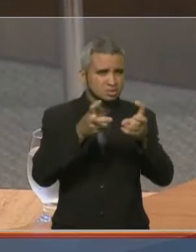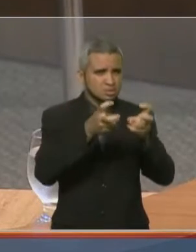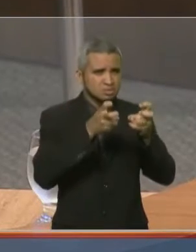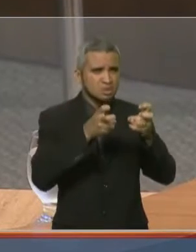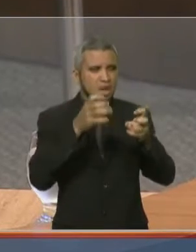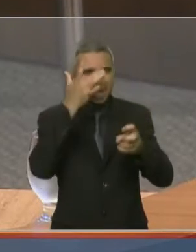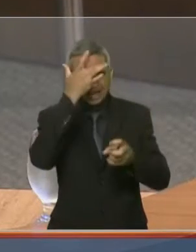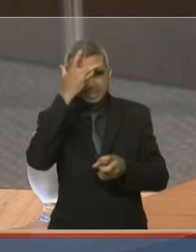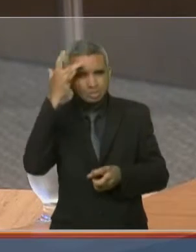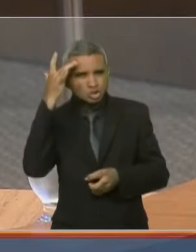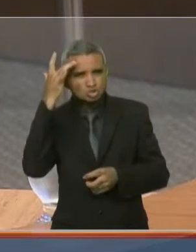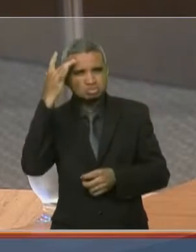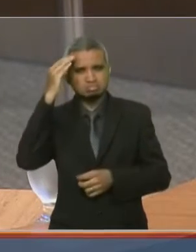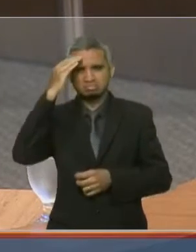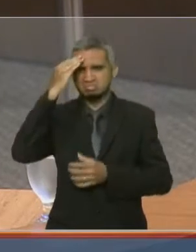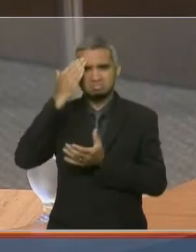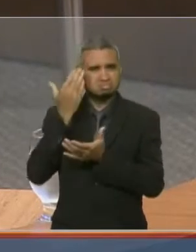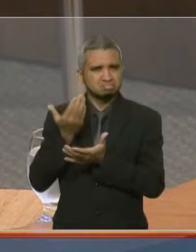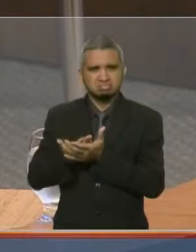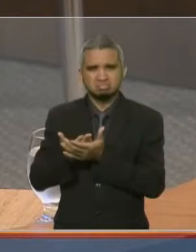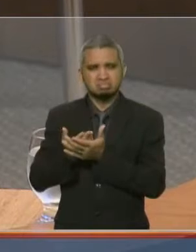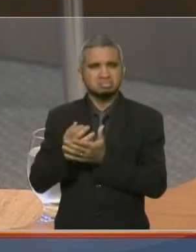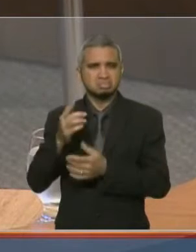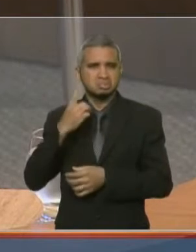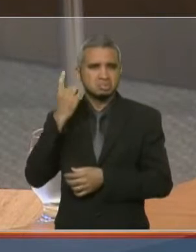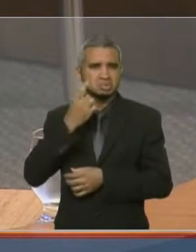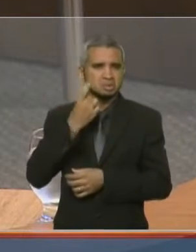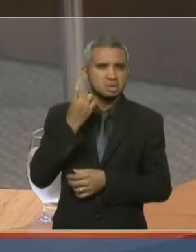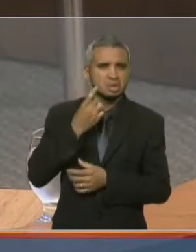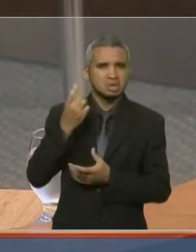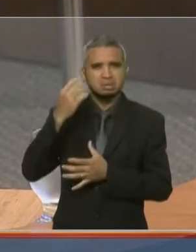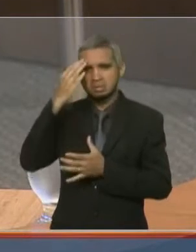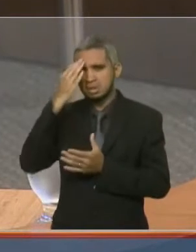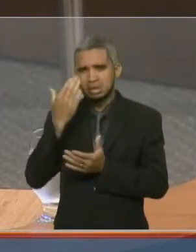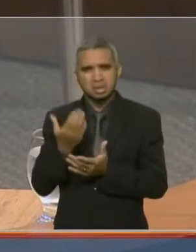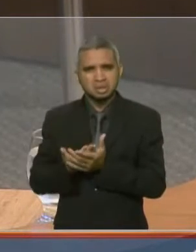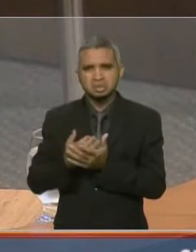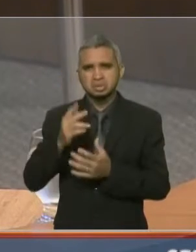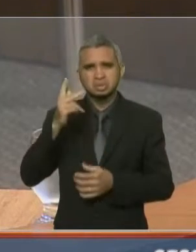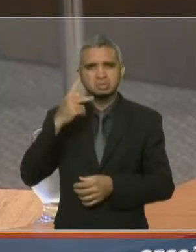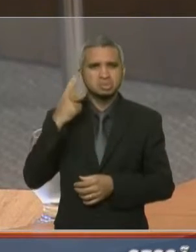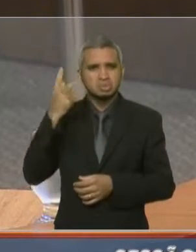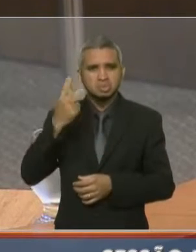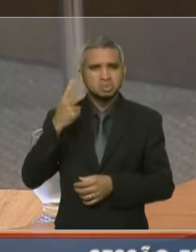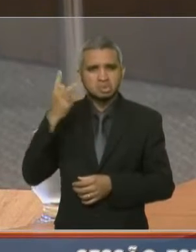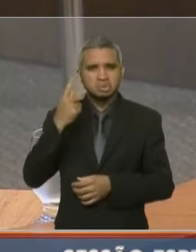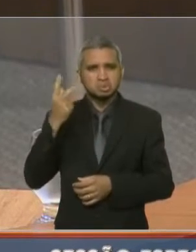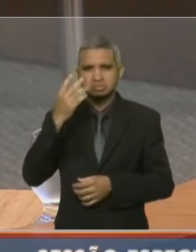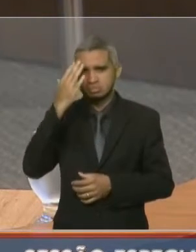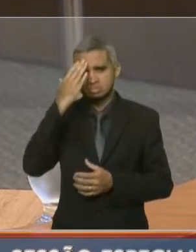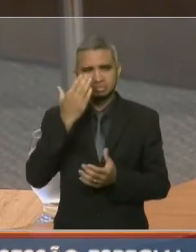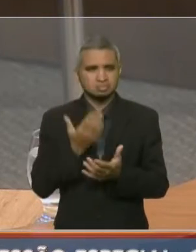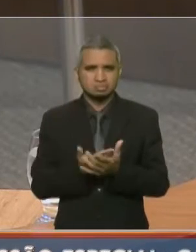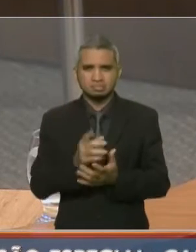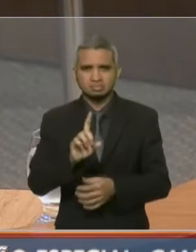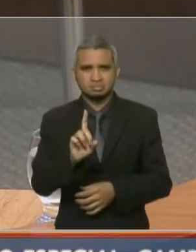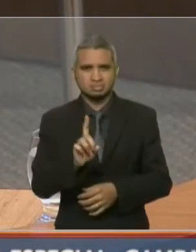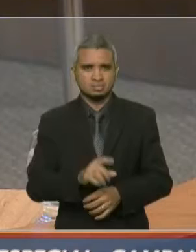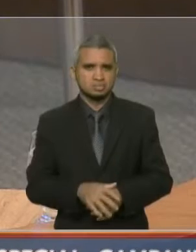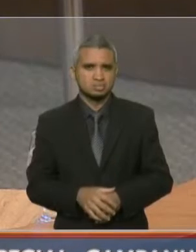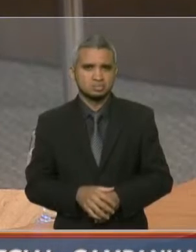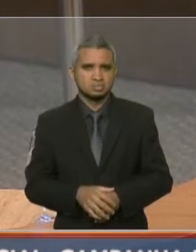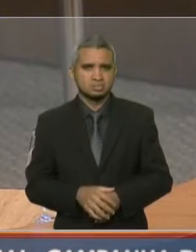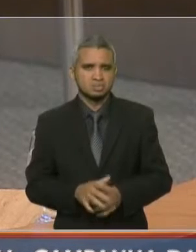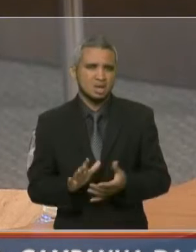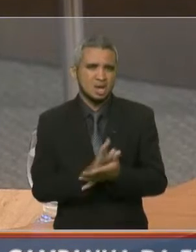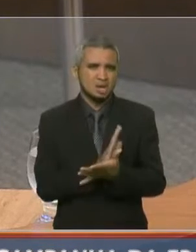nosso povo, principalmente os mais fragilizados, os oprimidos, os excluídos, a terem uma vida digna.